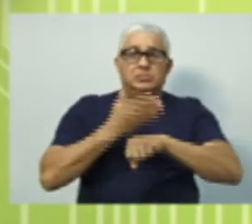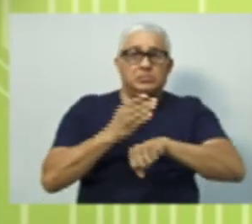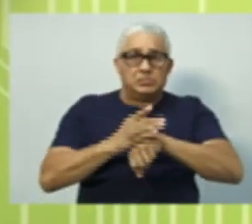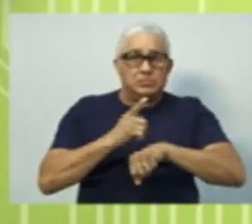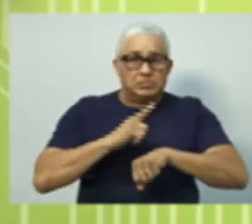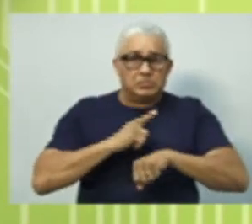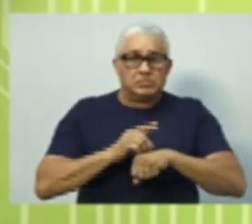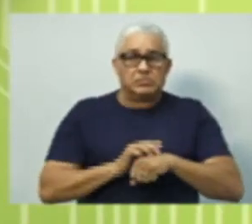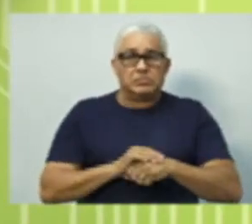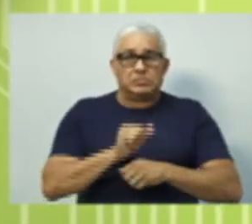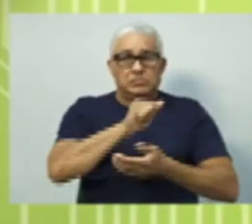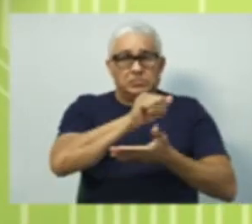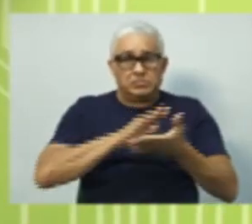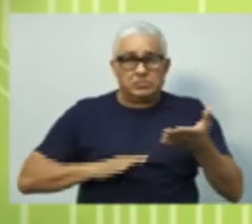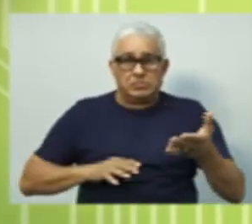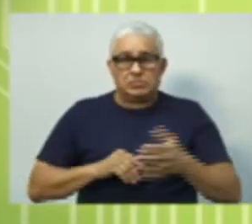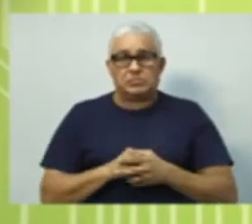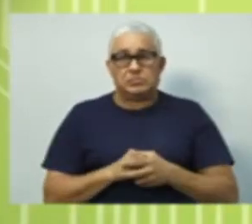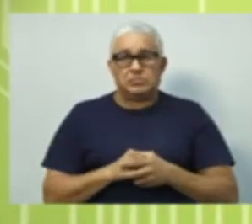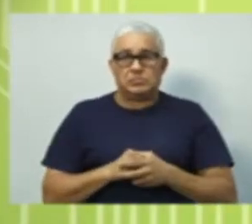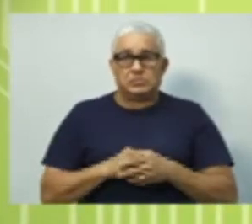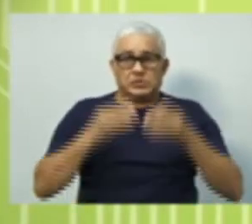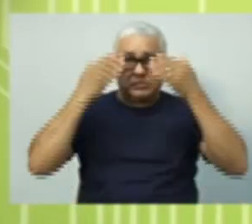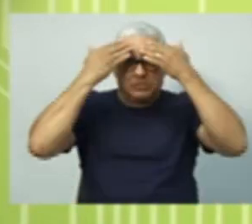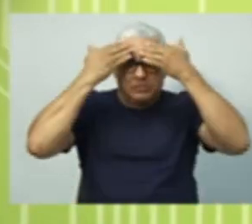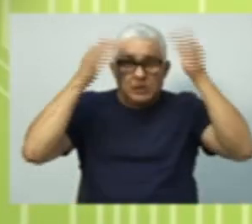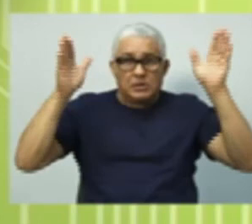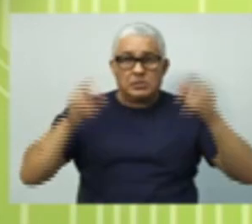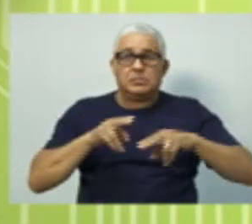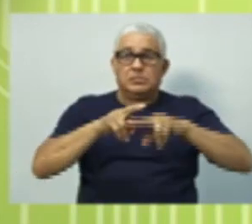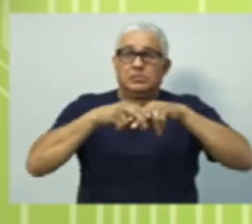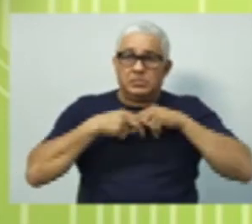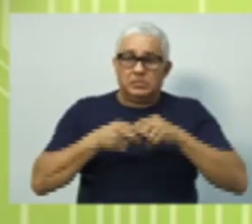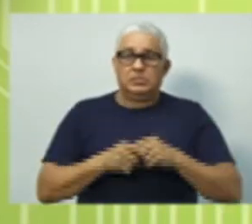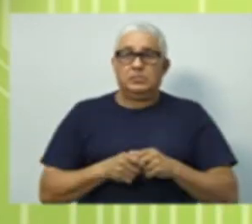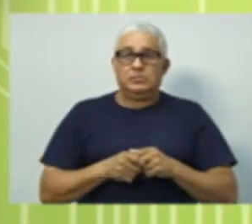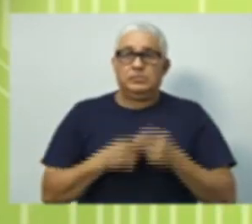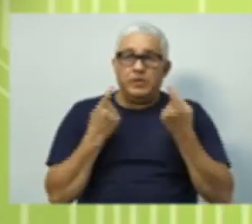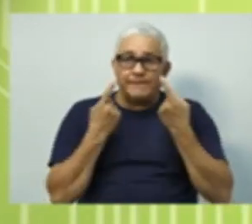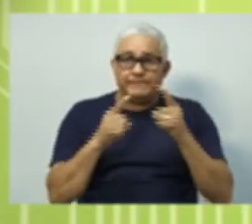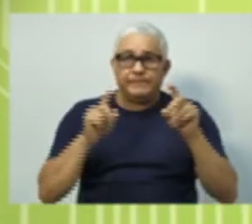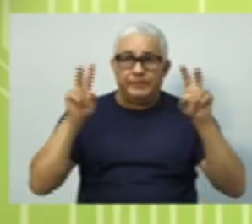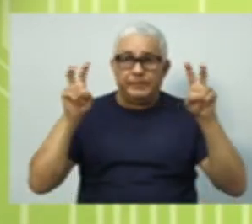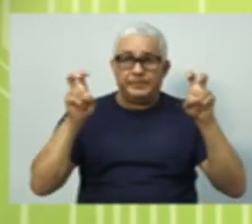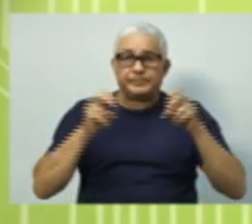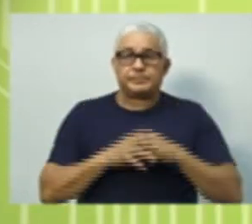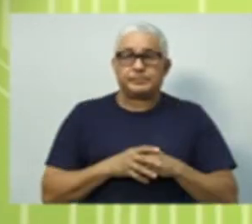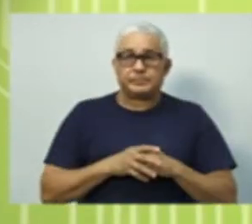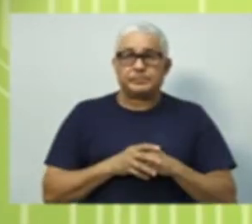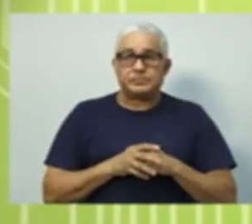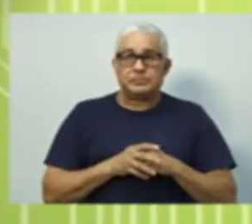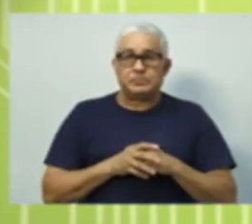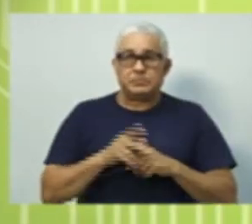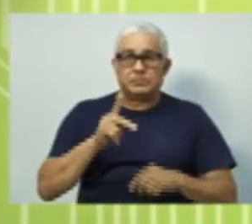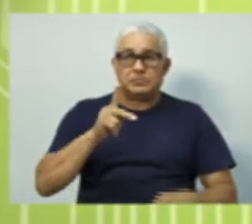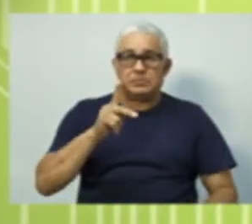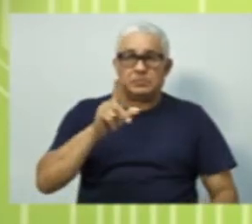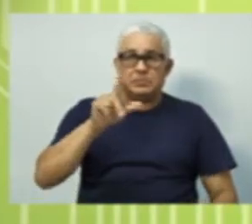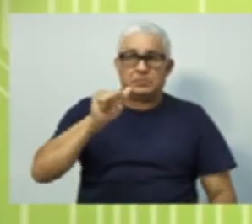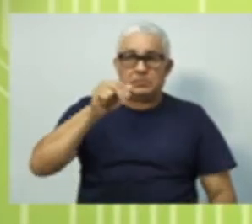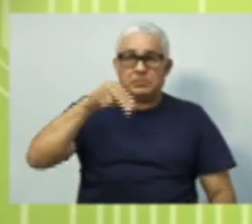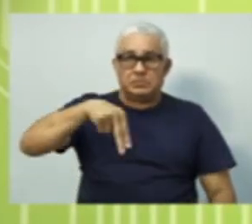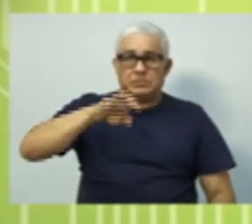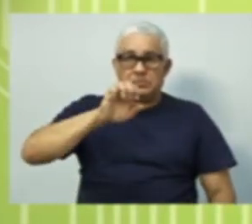Esse é o caminho. Parabéns, Eduardo. A visão tem que ser essa, uma visão geral. Agora, eu queria que vocês atentassem pelo seguinte. O professor falou